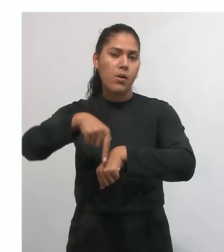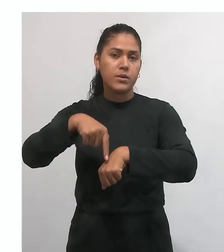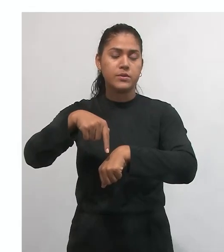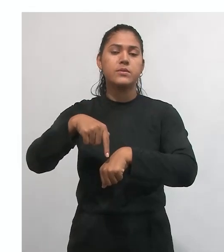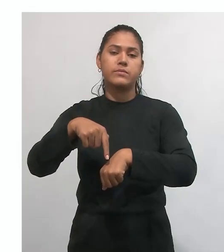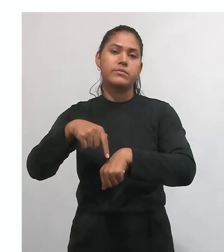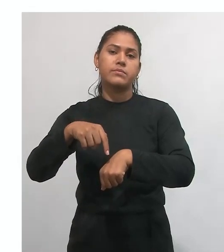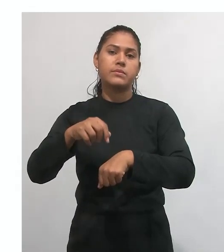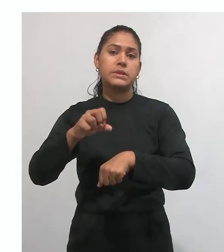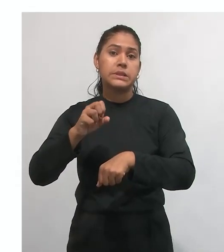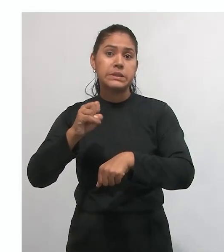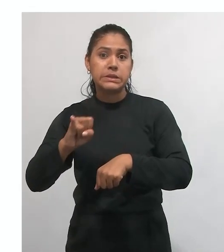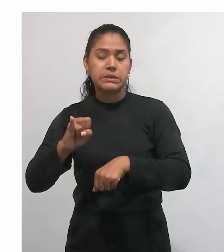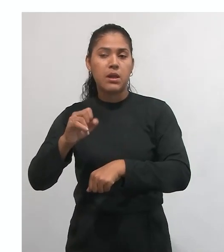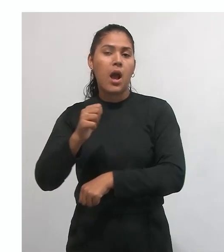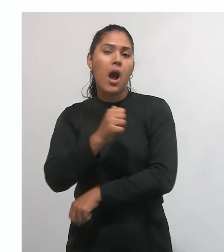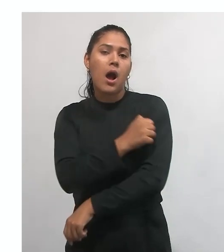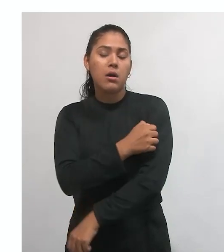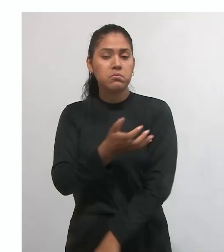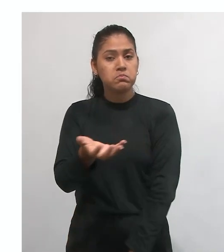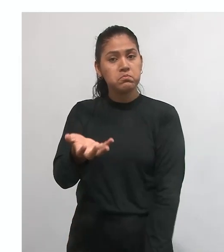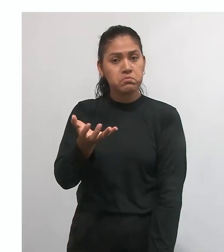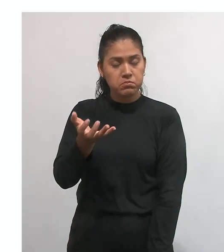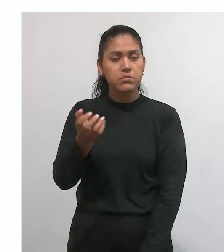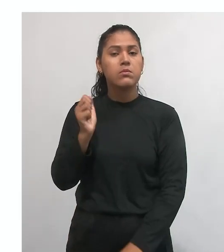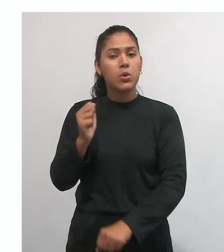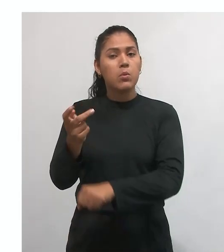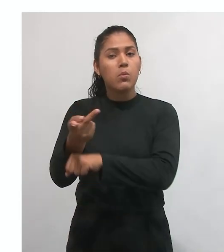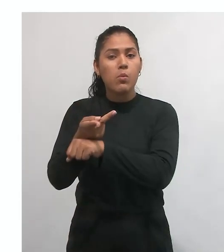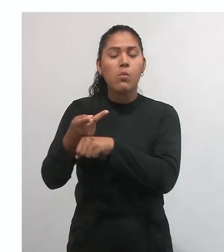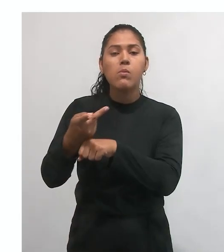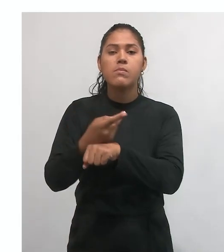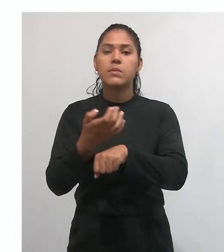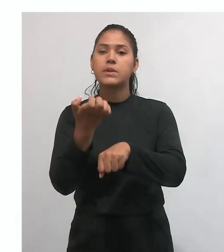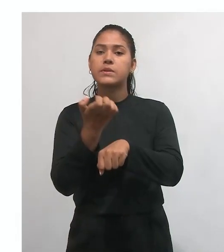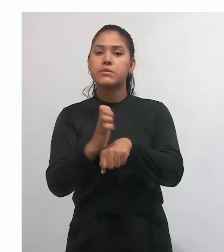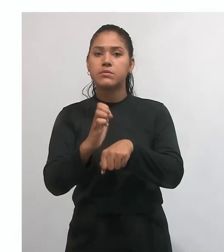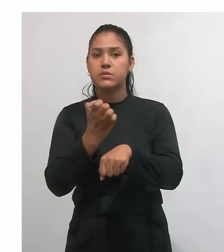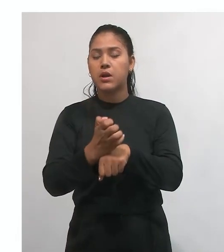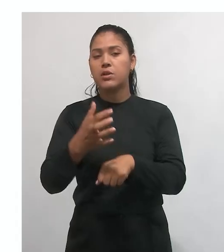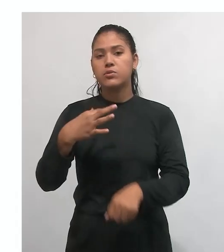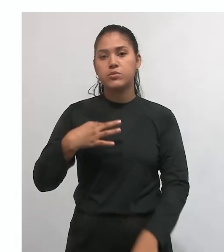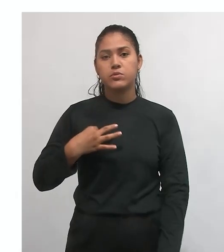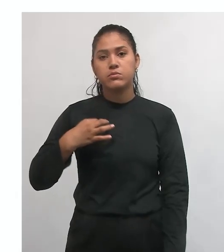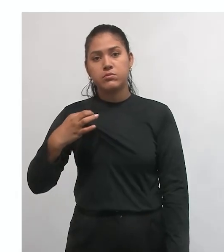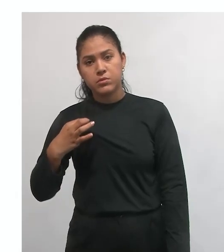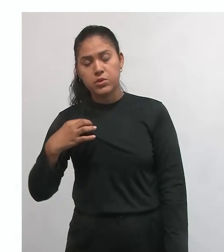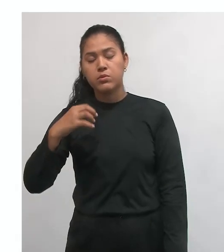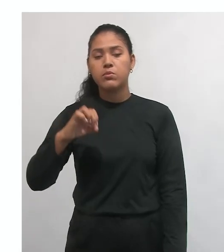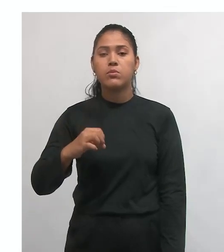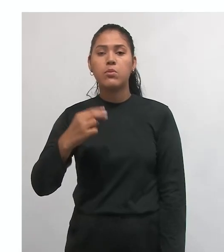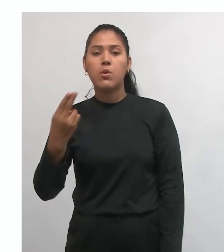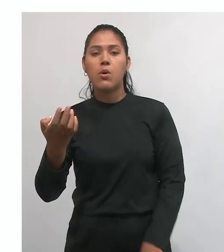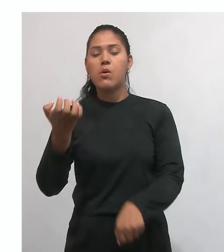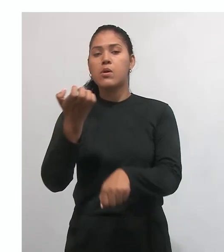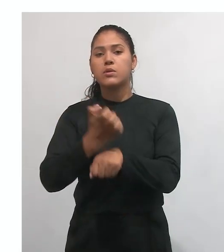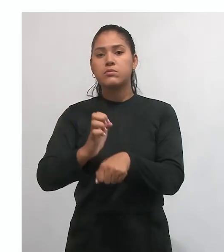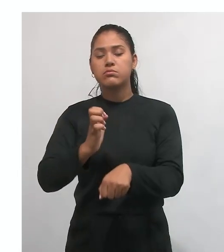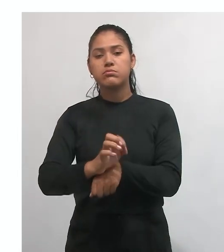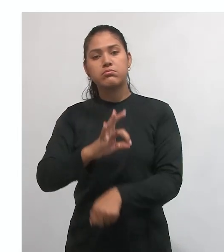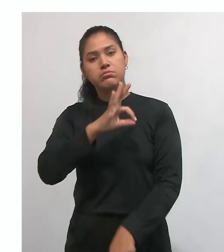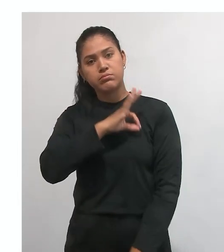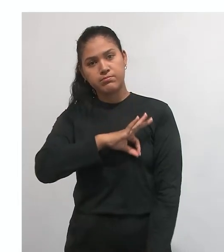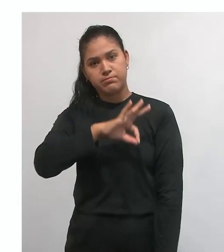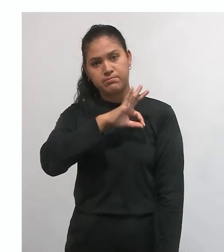curso, correspondente quando requerido pelo estudante. Relembro aqui no artigo 5º que ele fala da